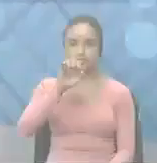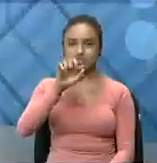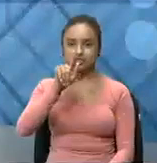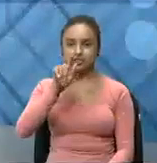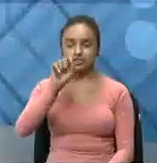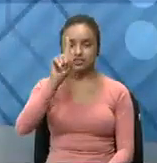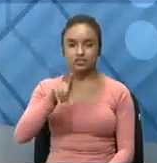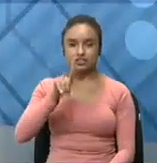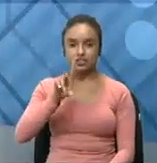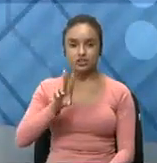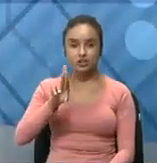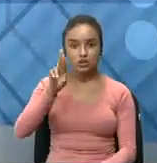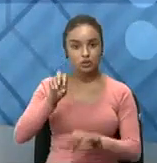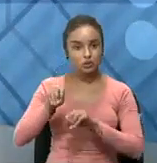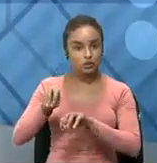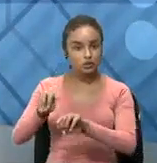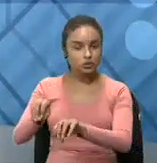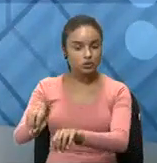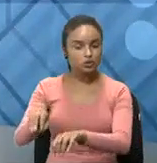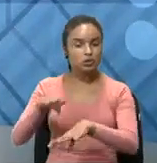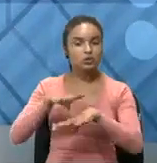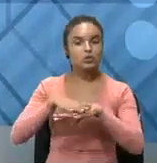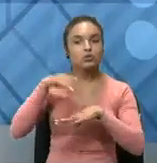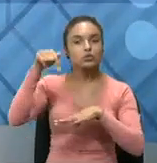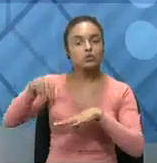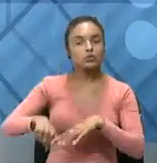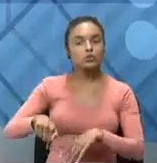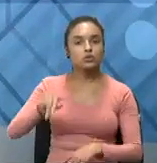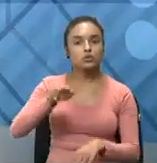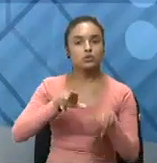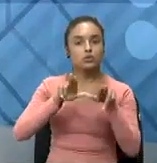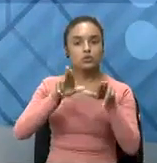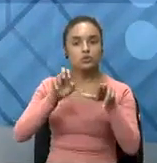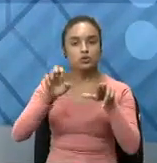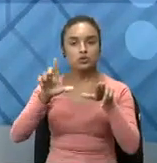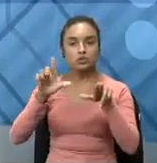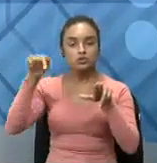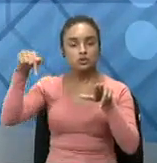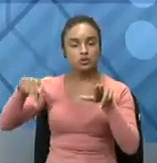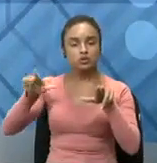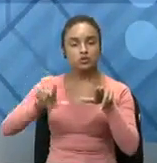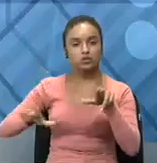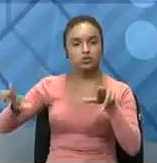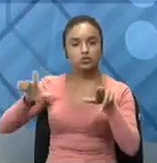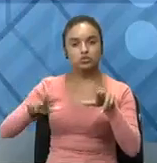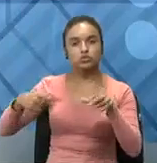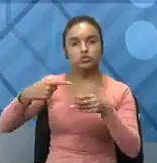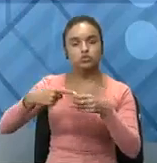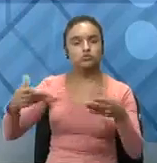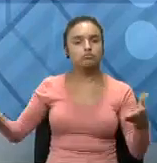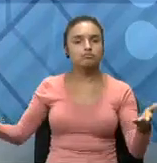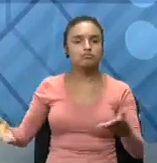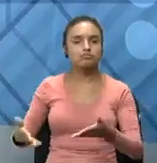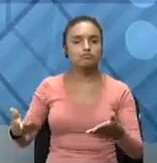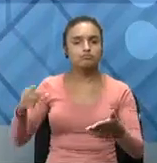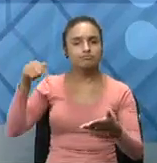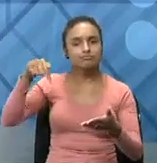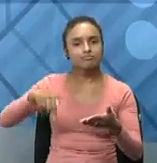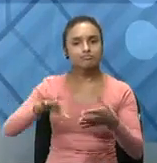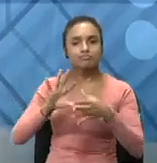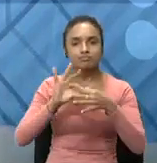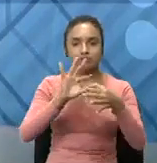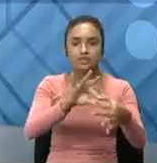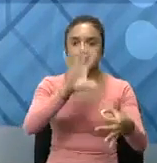Ensino de Ciências e Educação Matemática pela Universidade Estadual de Londrina e hoje nós iremos trabalhar com resolução